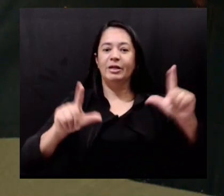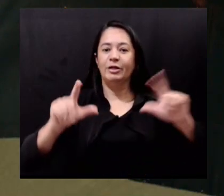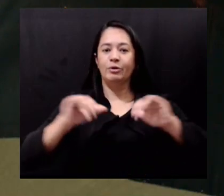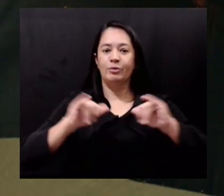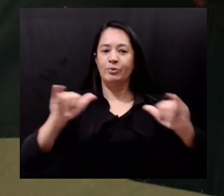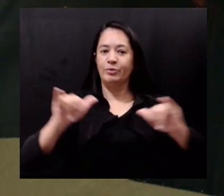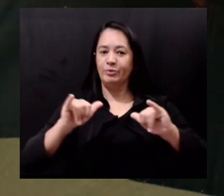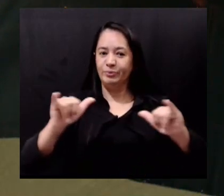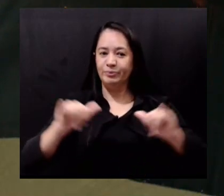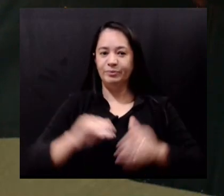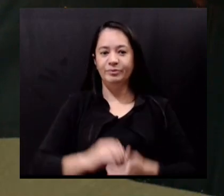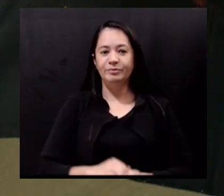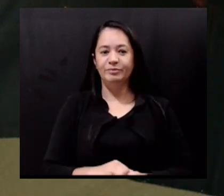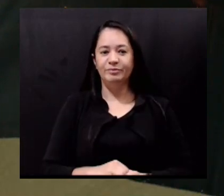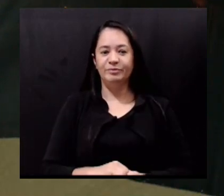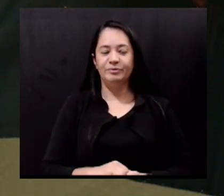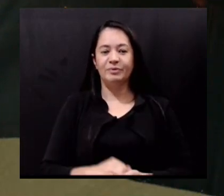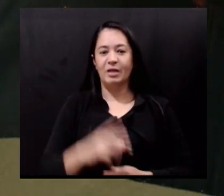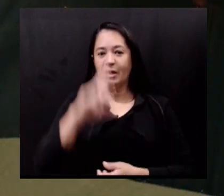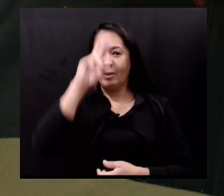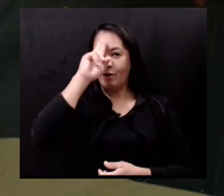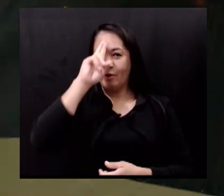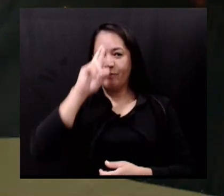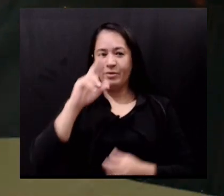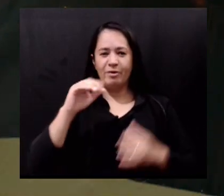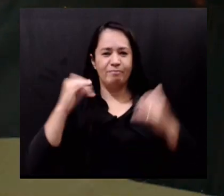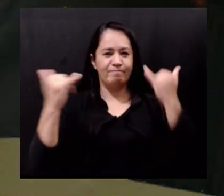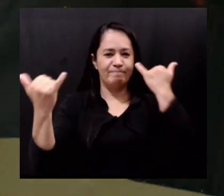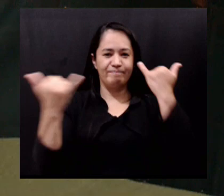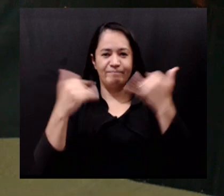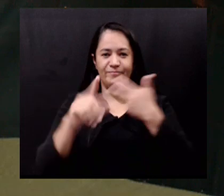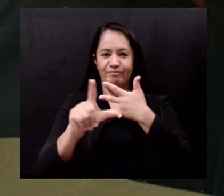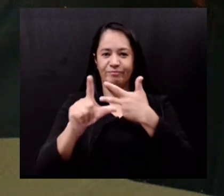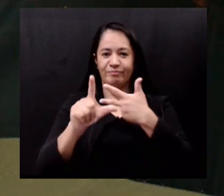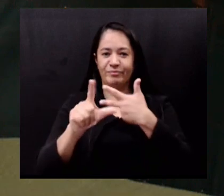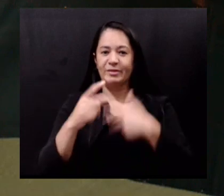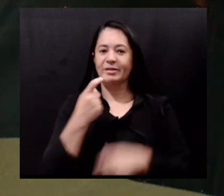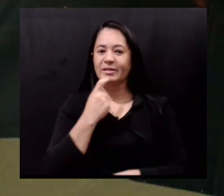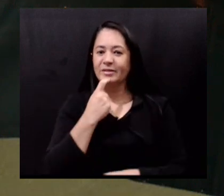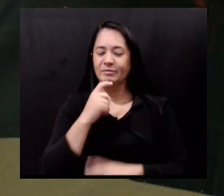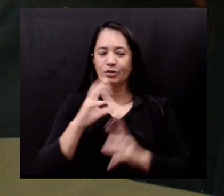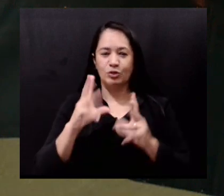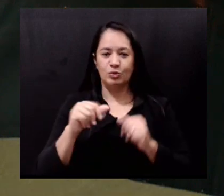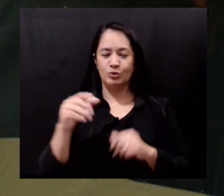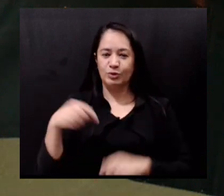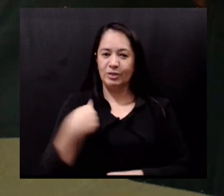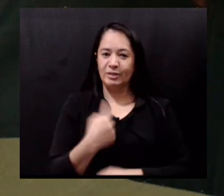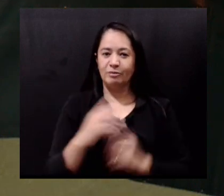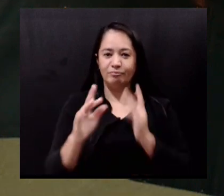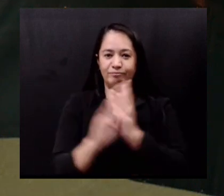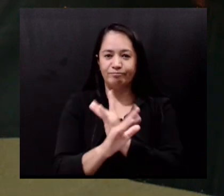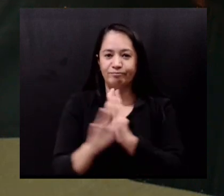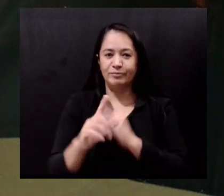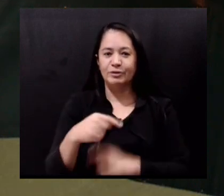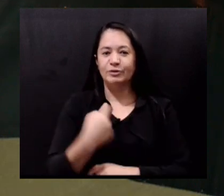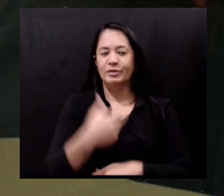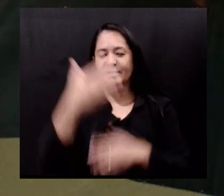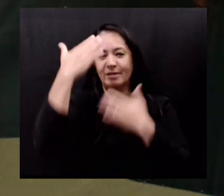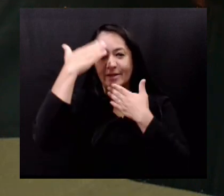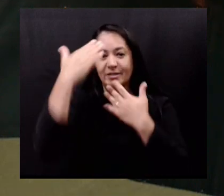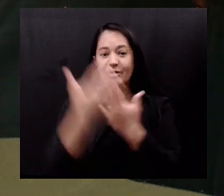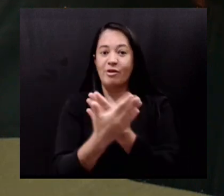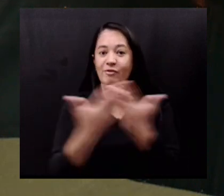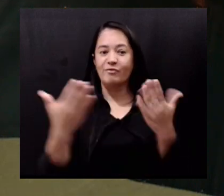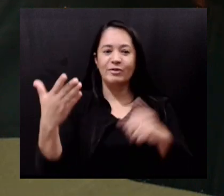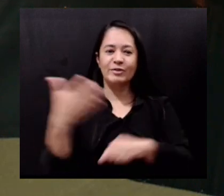ao meio-dia, com informações do Legislativo Campineiro e de toda a nossa metrópole. A gente agradece você pela sua participação, pela